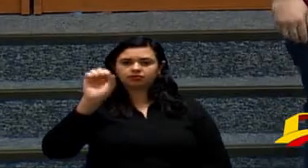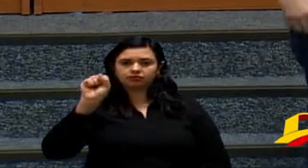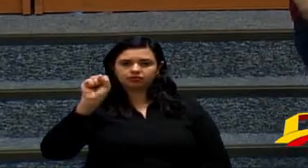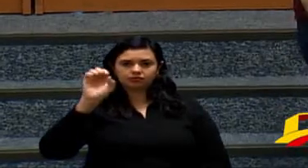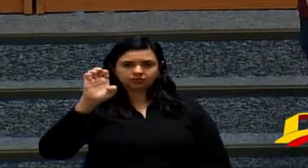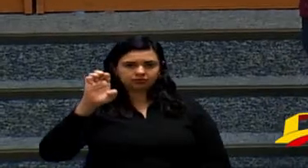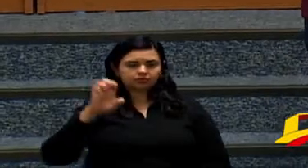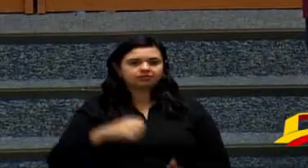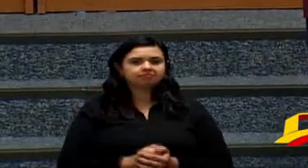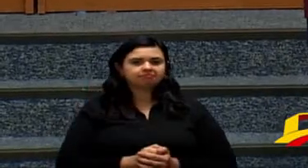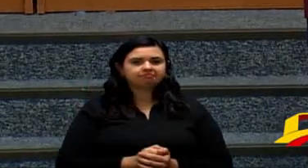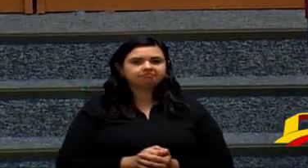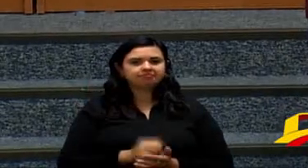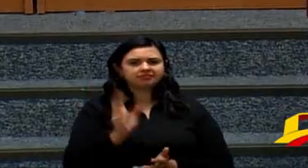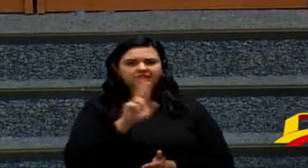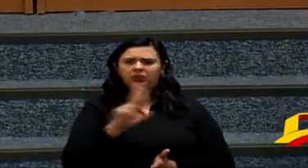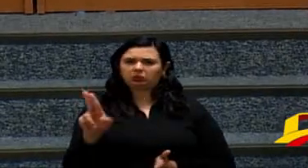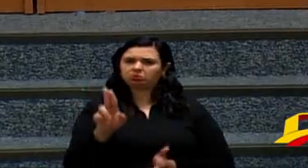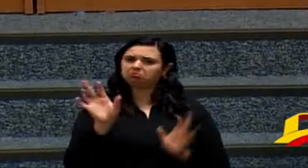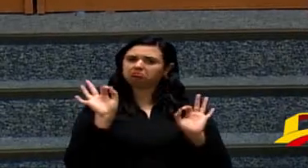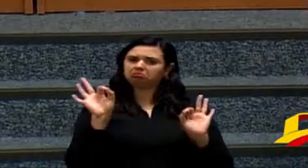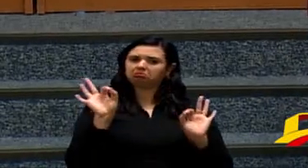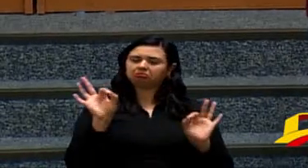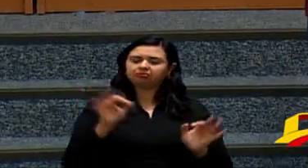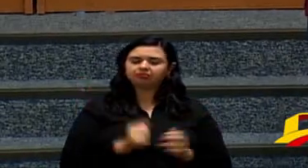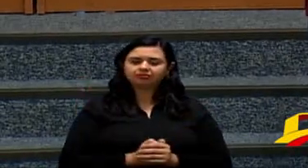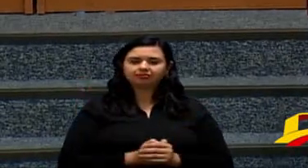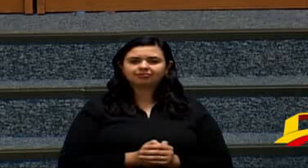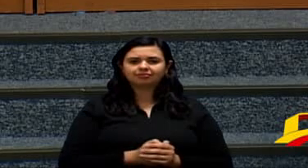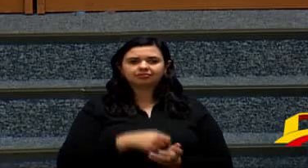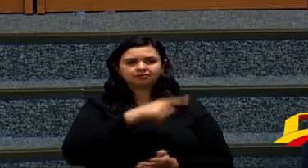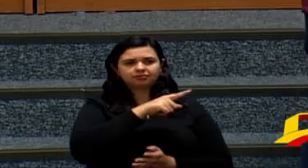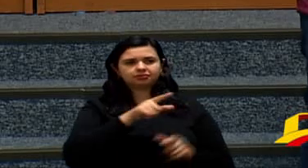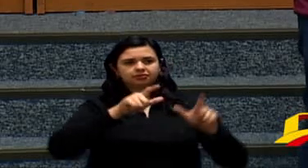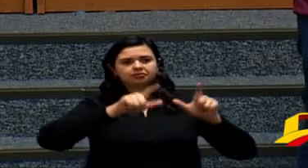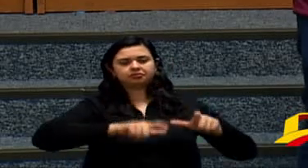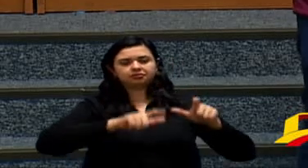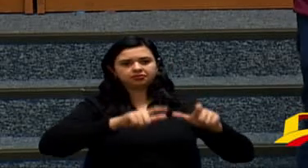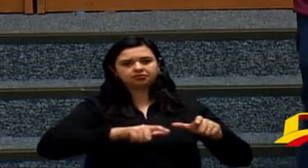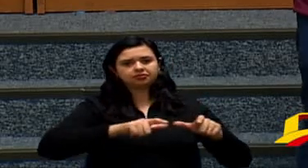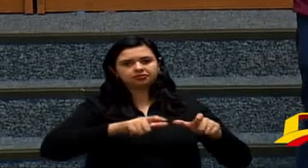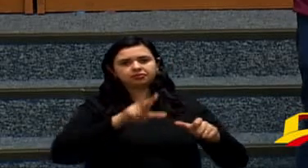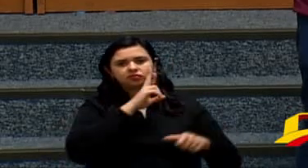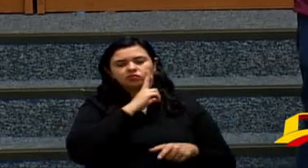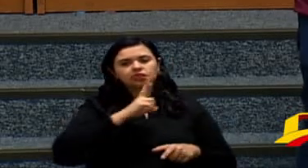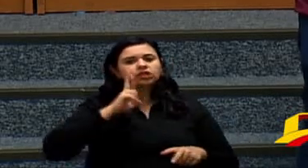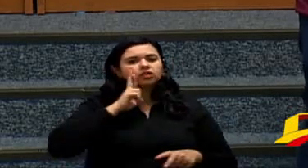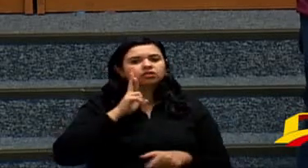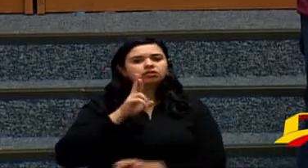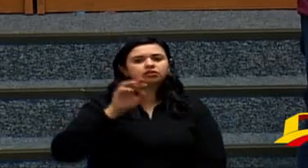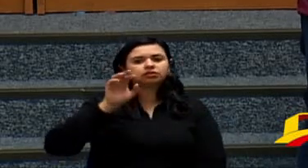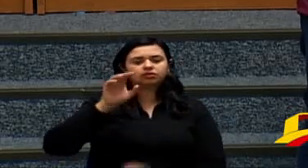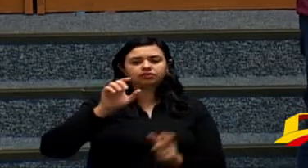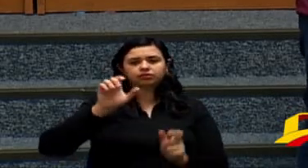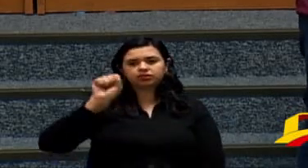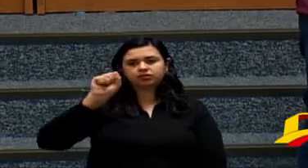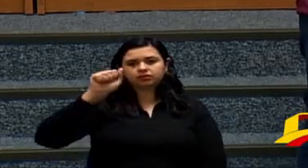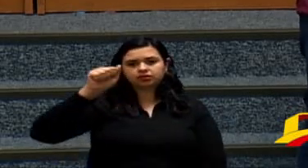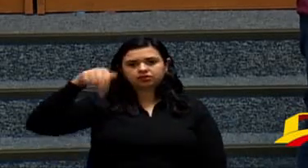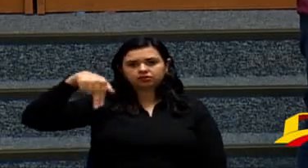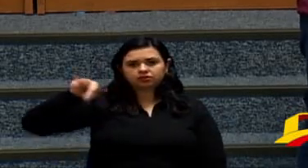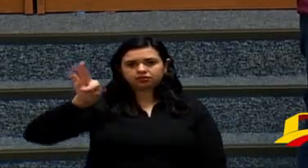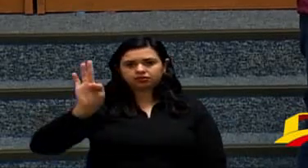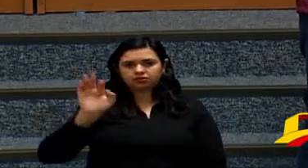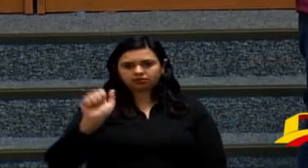o nome é muito chique mas é um estabelecimento que fica na região de Santa Rosália sempre frequenta o local local que tem